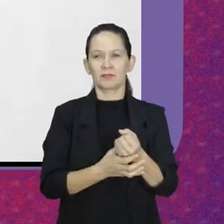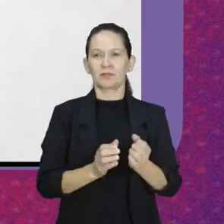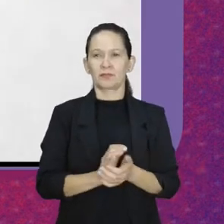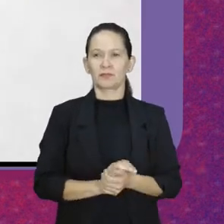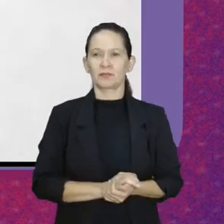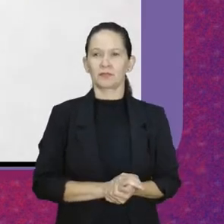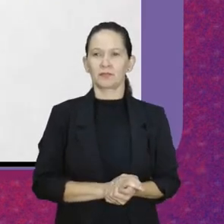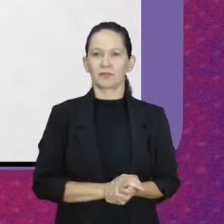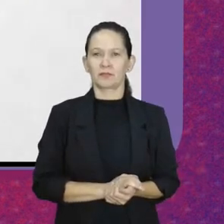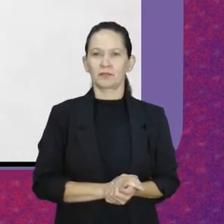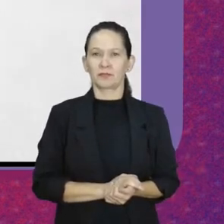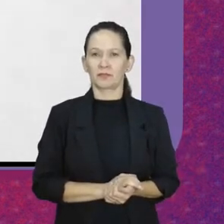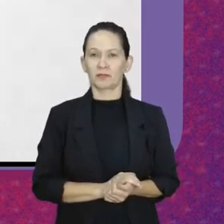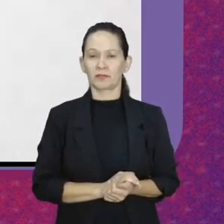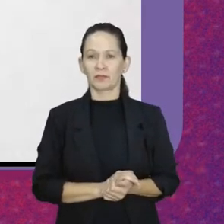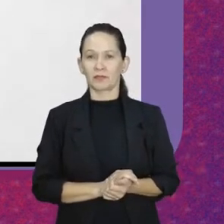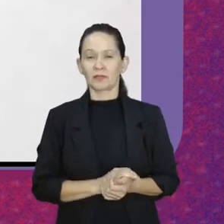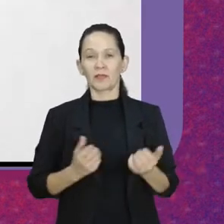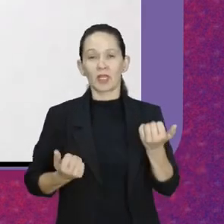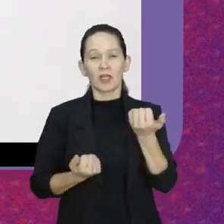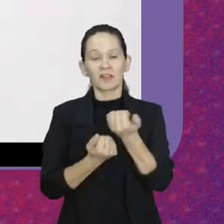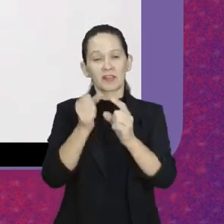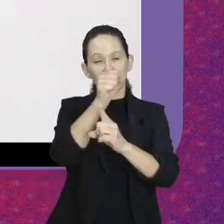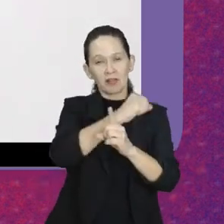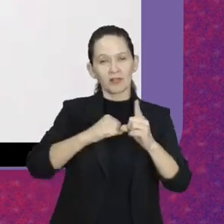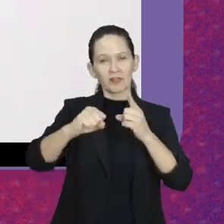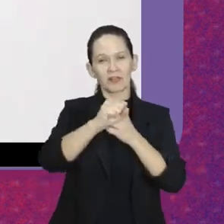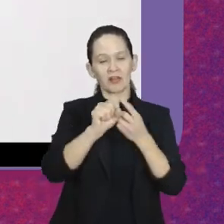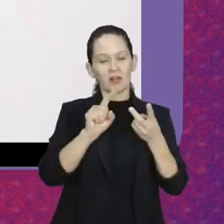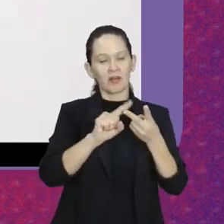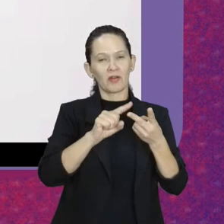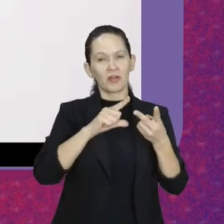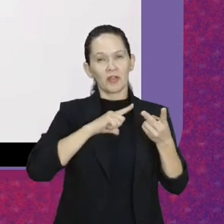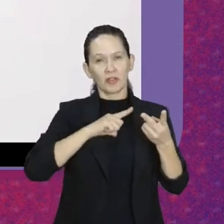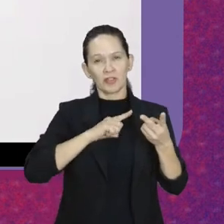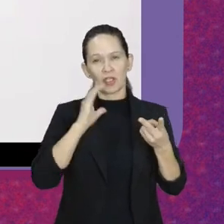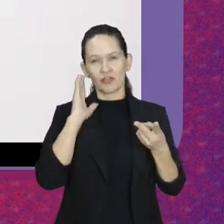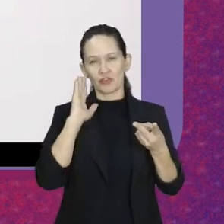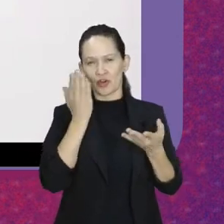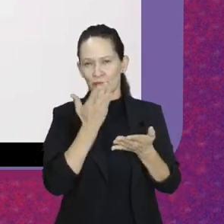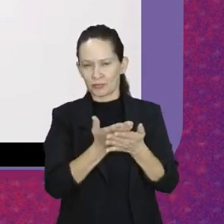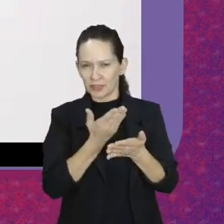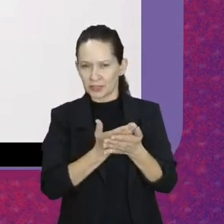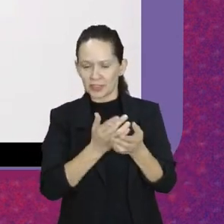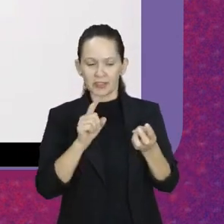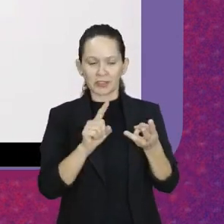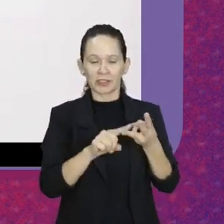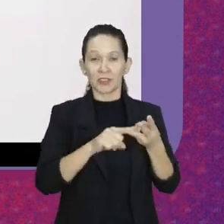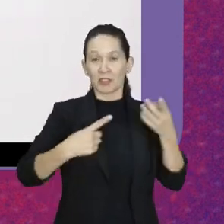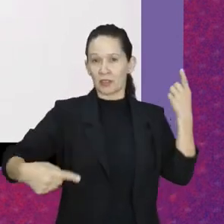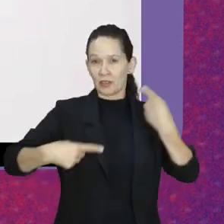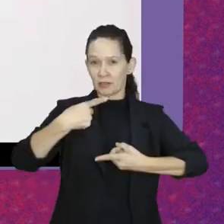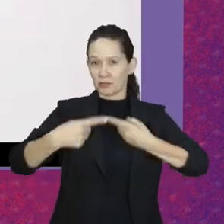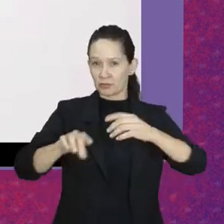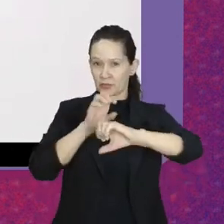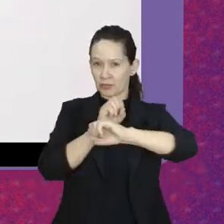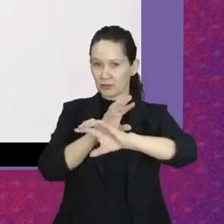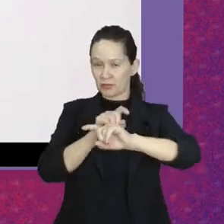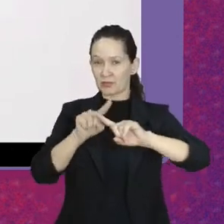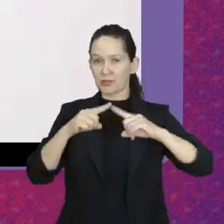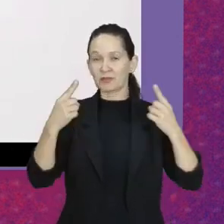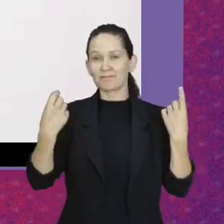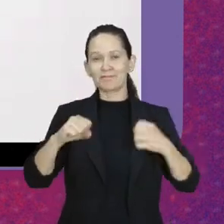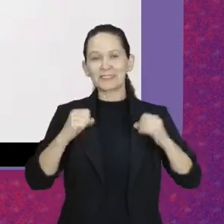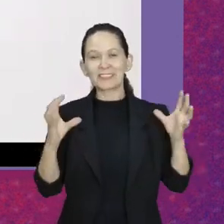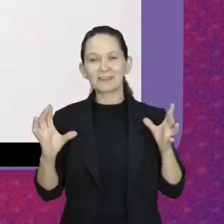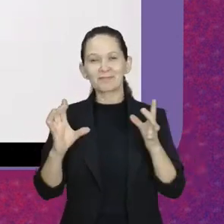de assistência social, a gente já tem o SUAS, a gente tem o SUS, a gente tem as políticas de educação, mas elas precisam